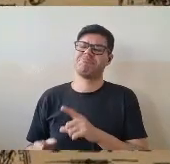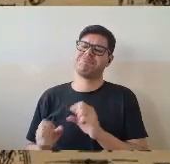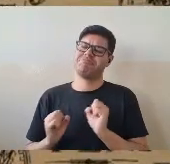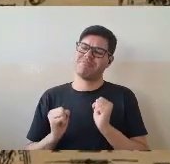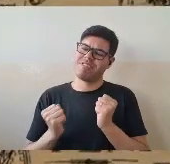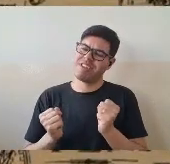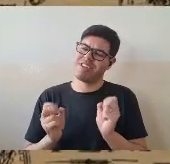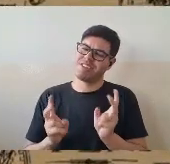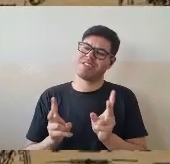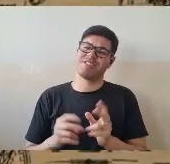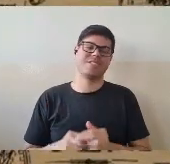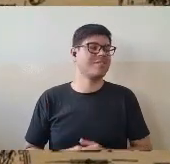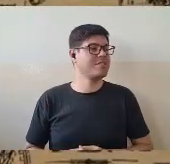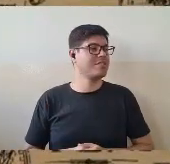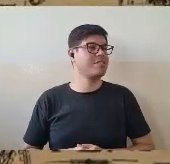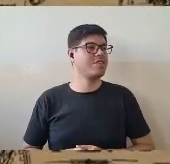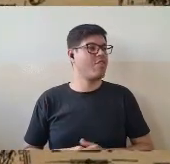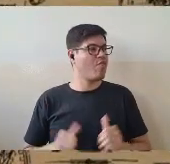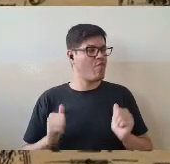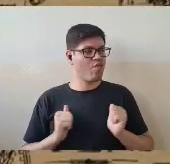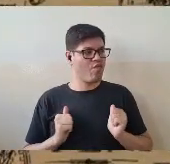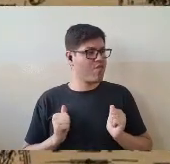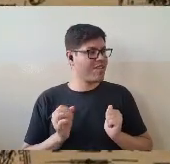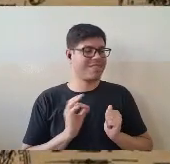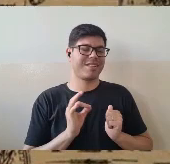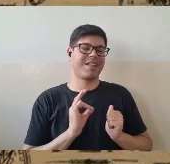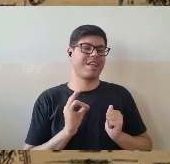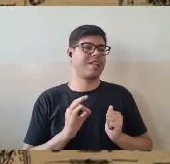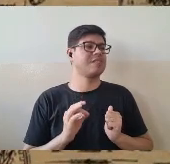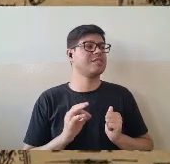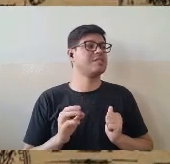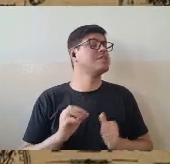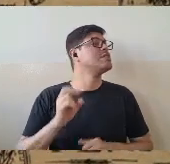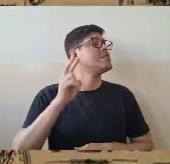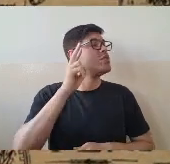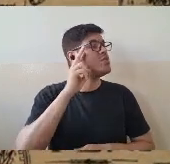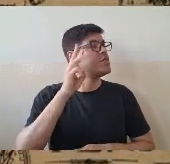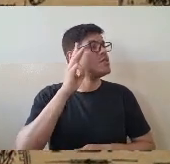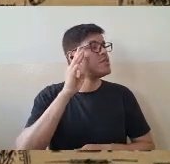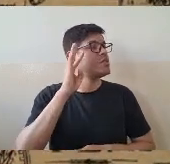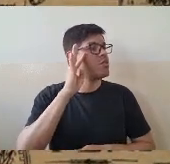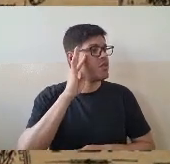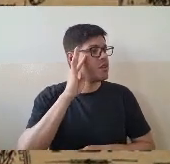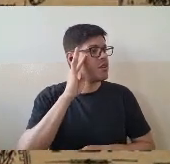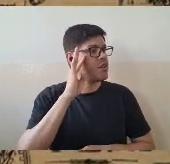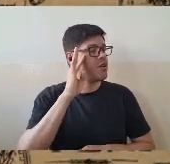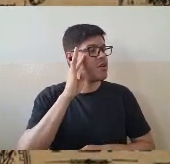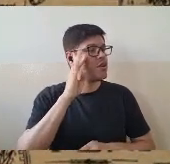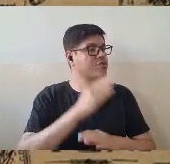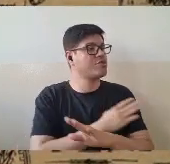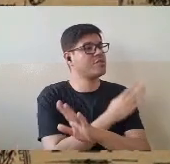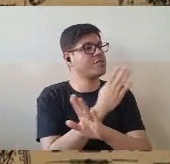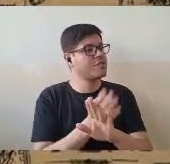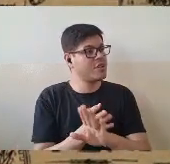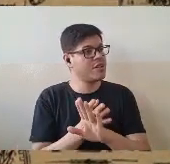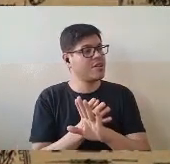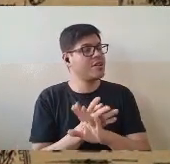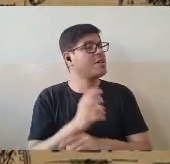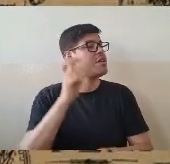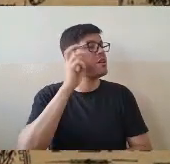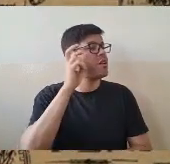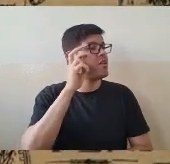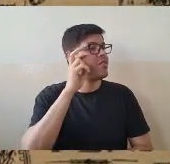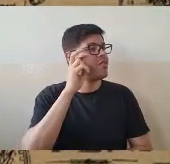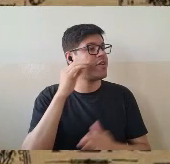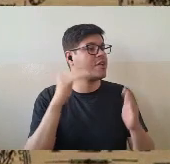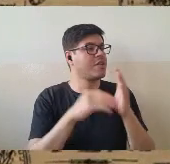terça e quarta, 2 períodos. Na quinta-feira até o horário do almoço. E sexta, normalmente, foco,